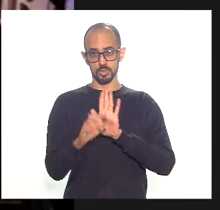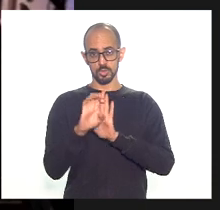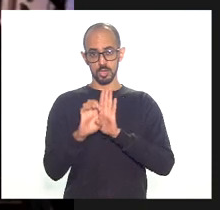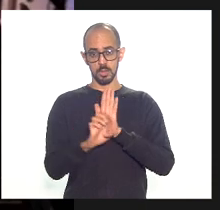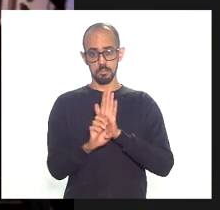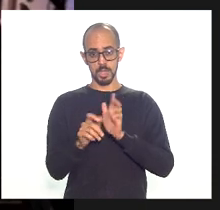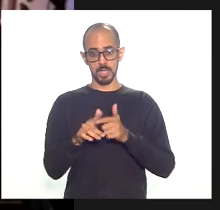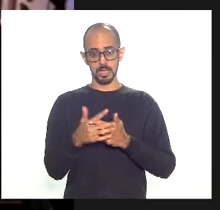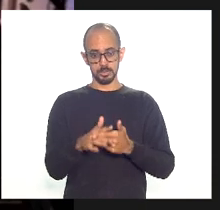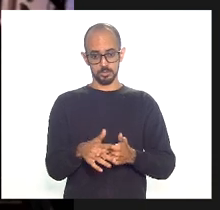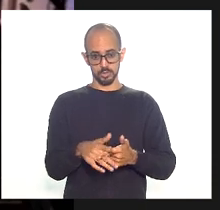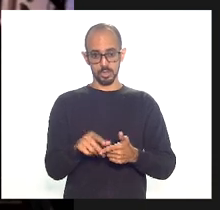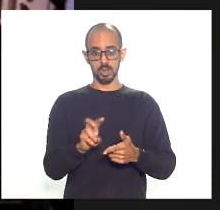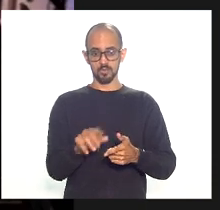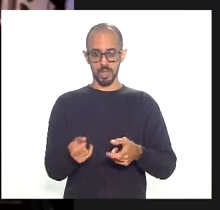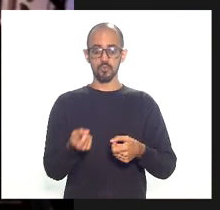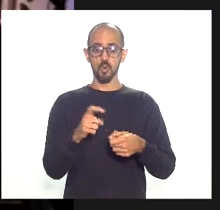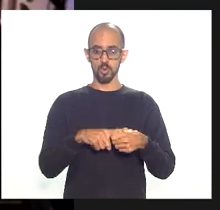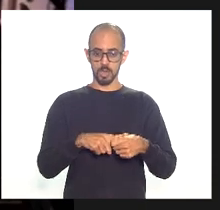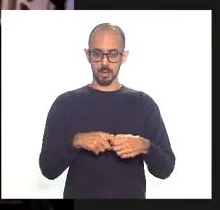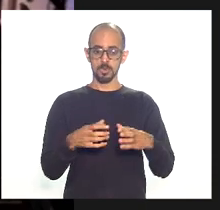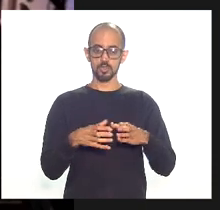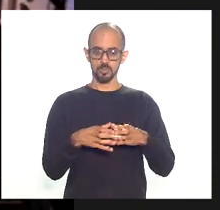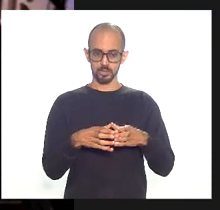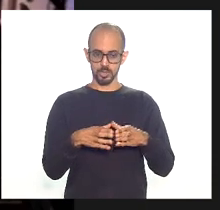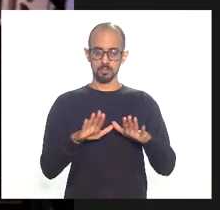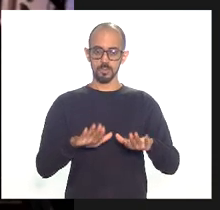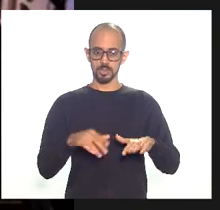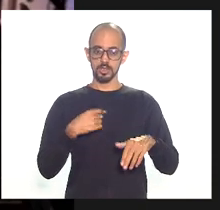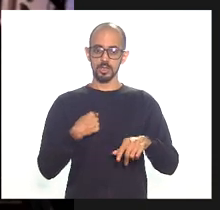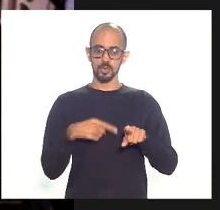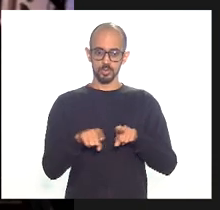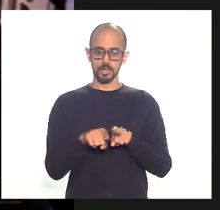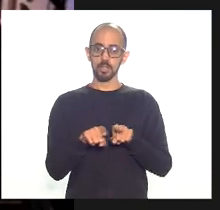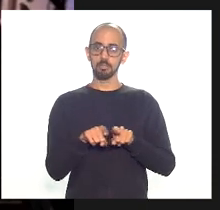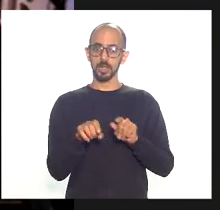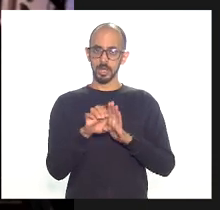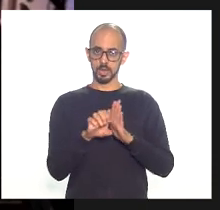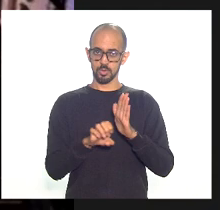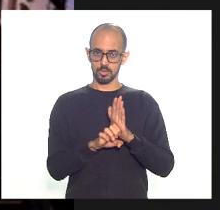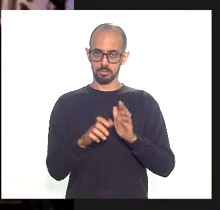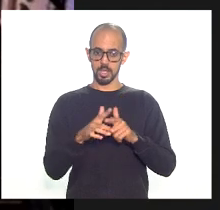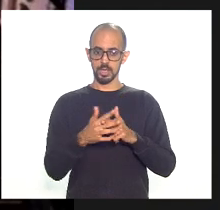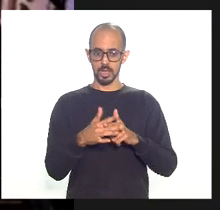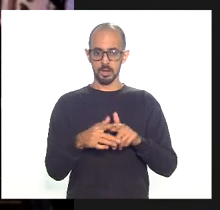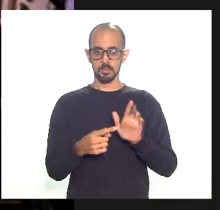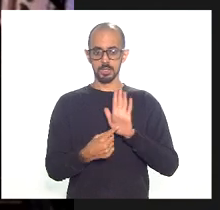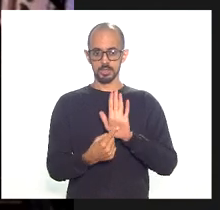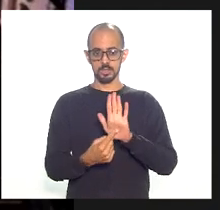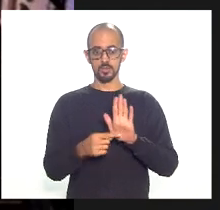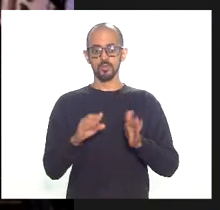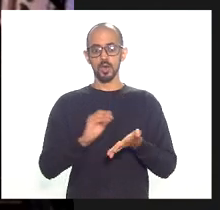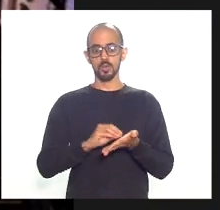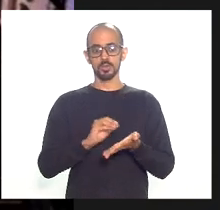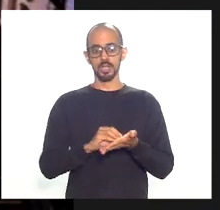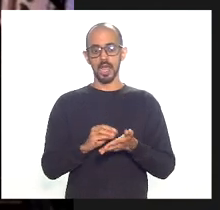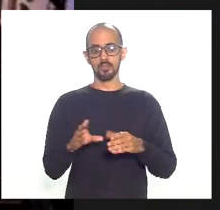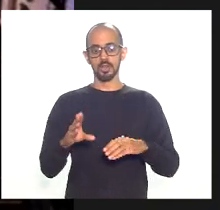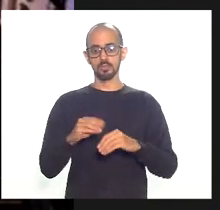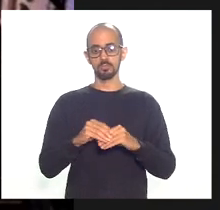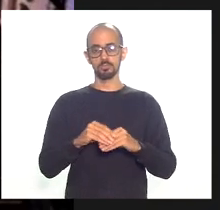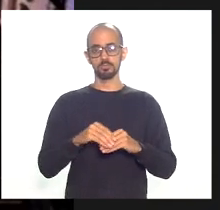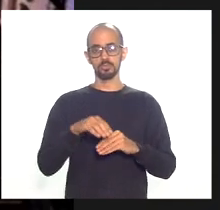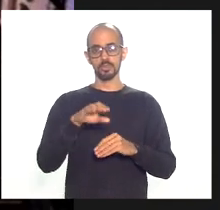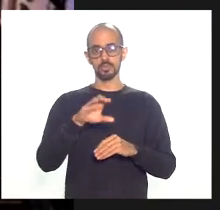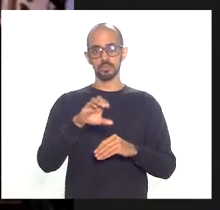projeto, ele vai retornar para as comissões, mas eu também estou emendando ele, porque faltava uma contribuição aí do SEDECA, que